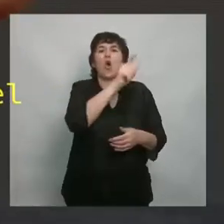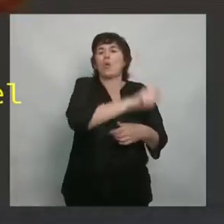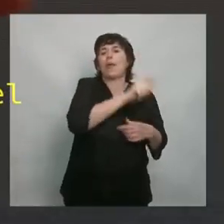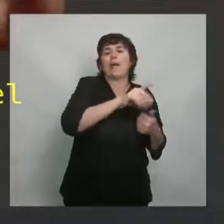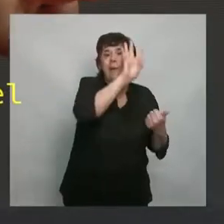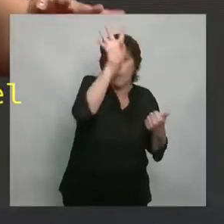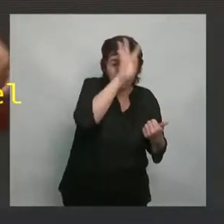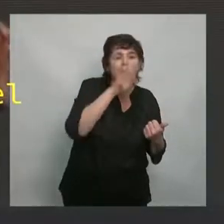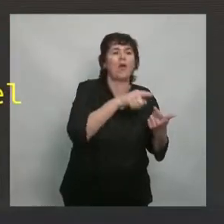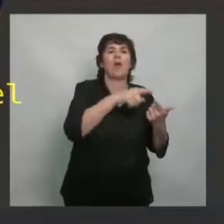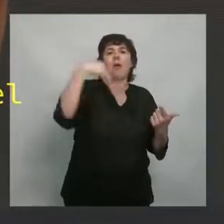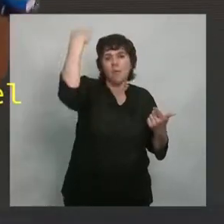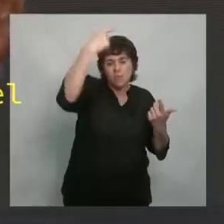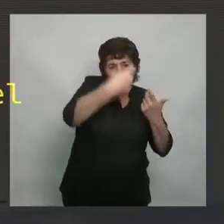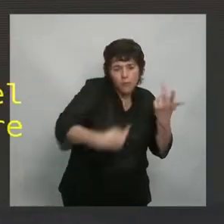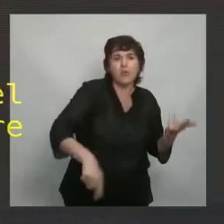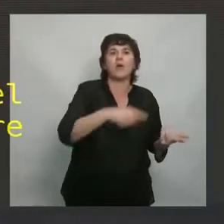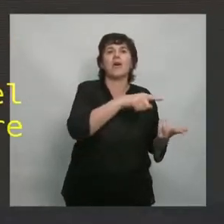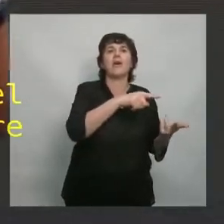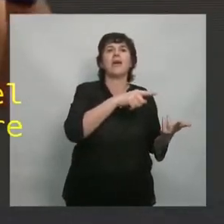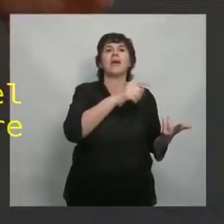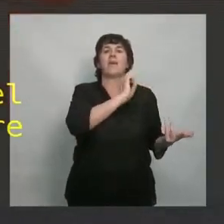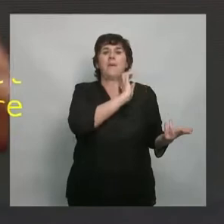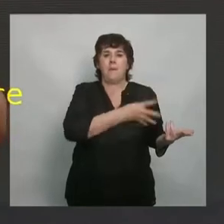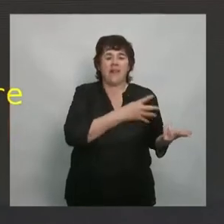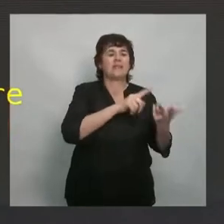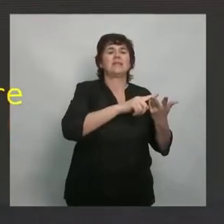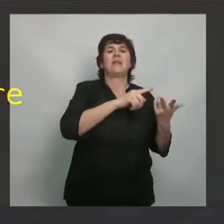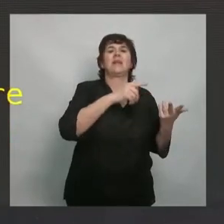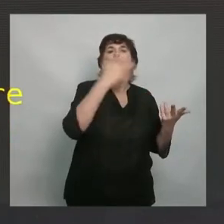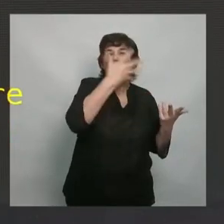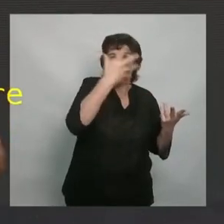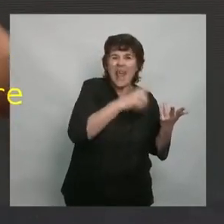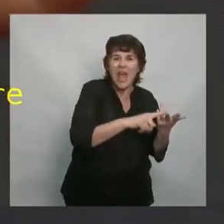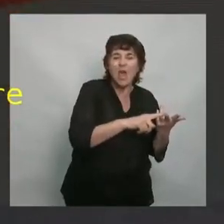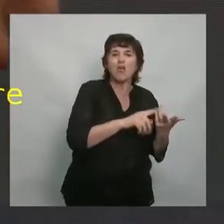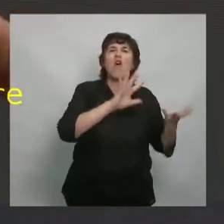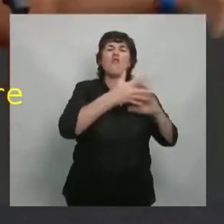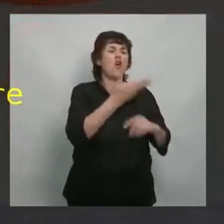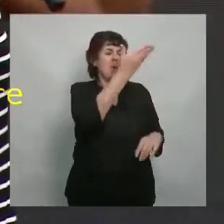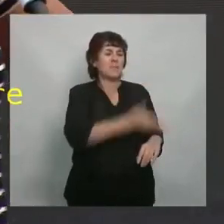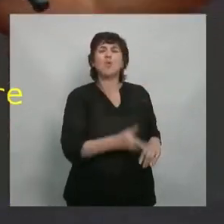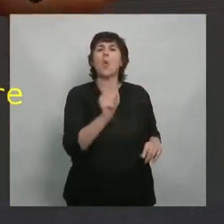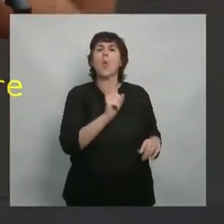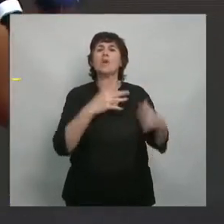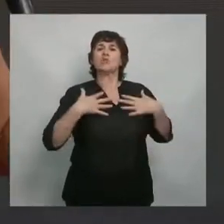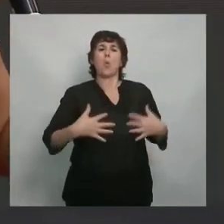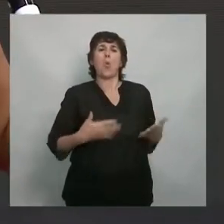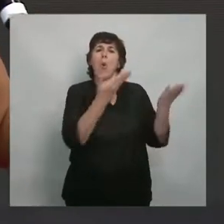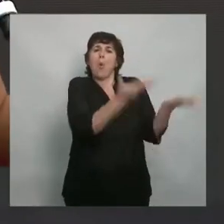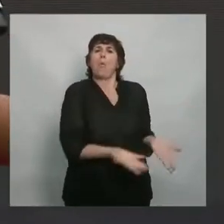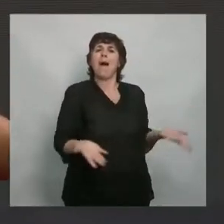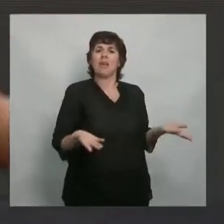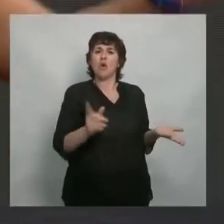sobre outros grupos, o que que o racismo faz? Ele nos desumaniza. Ele nos retira do lugar da